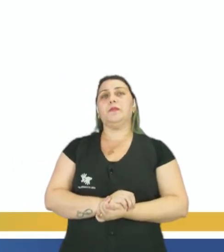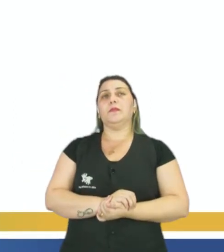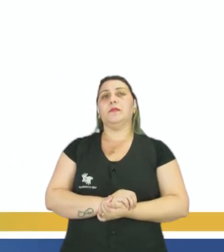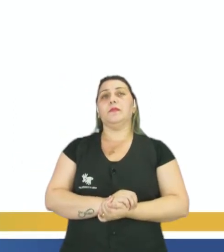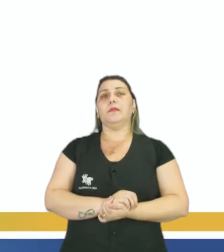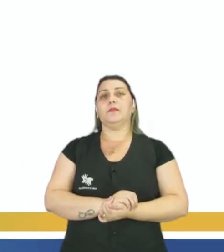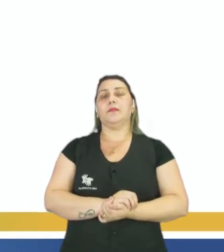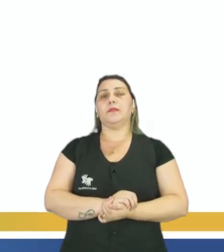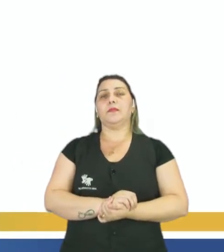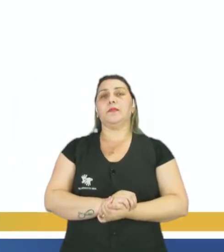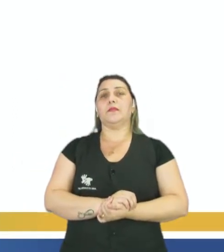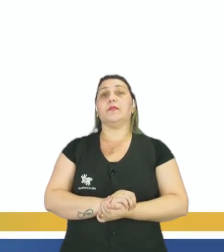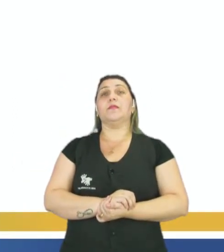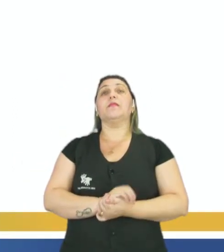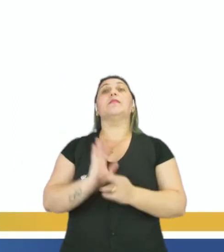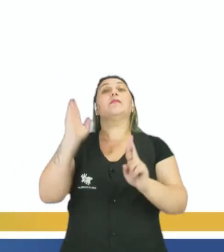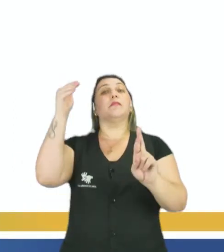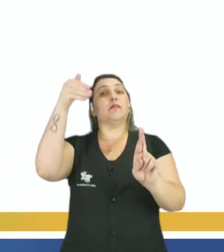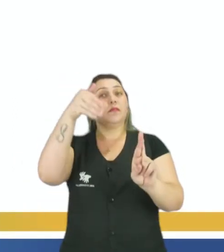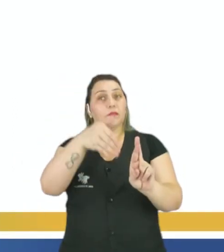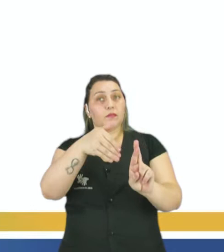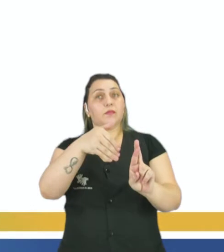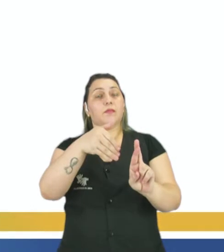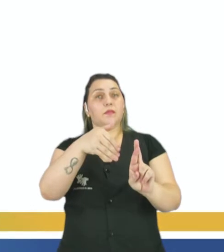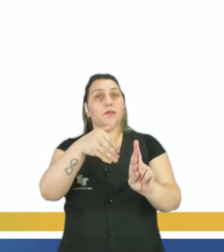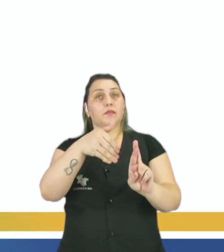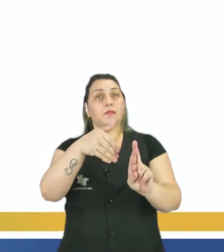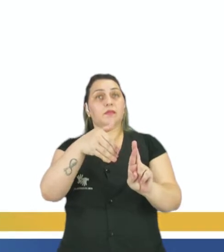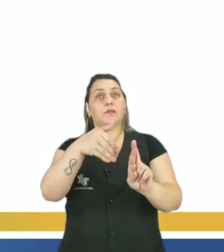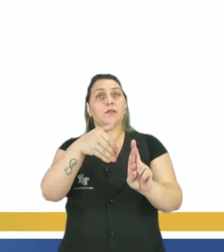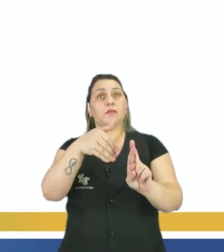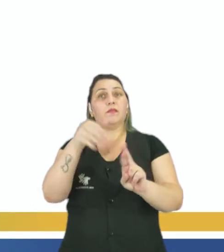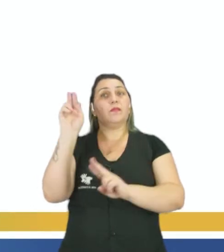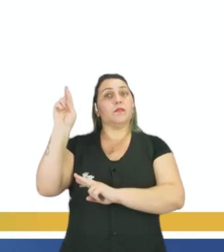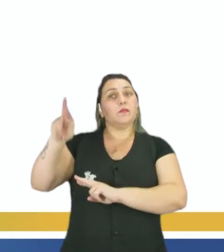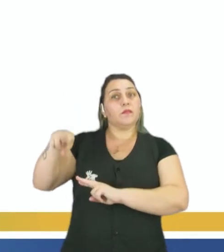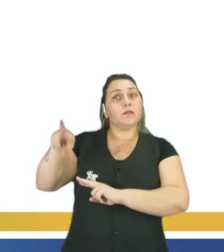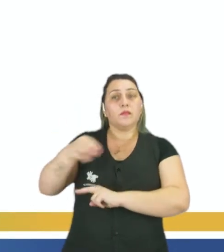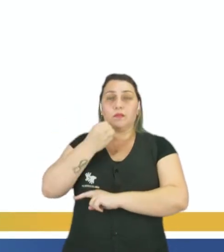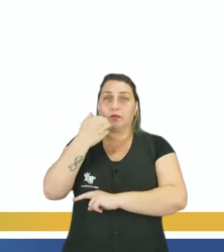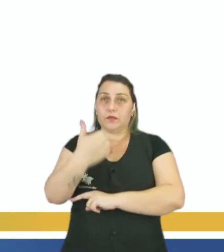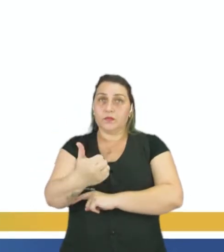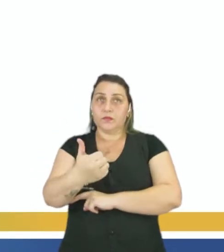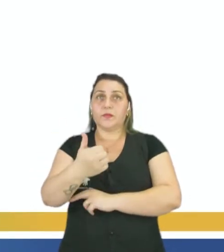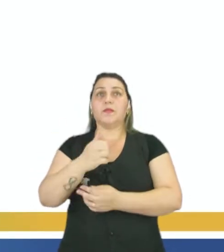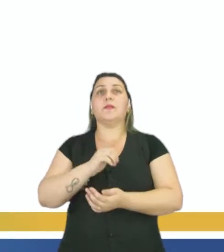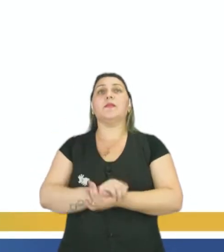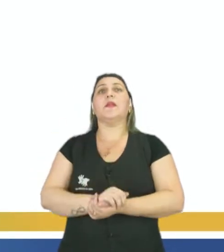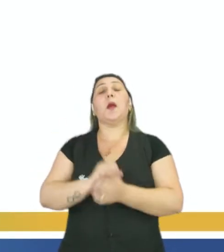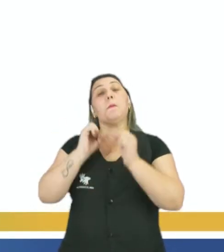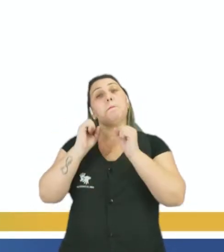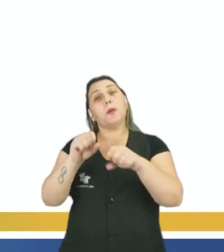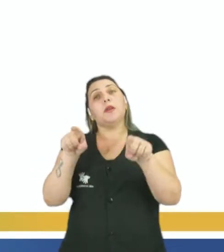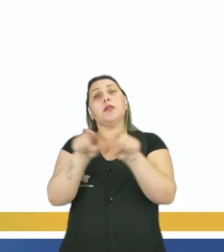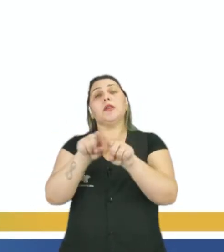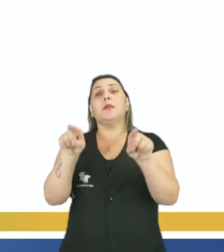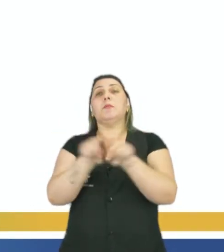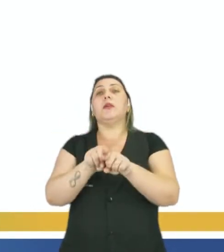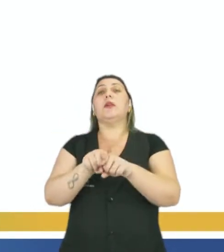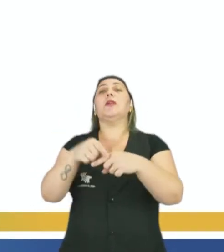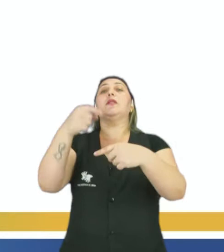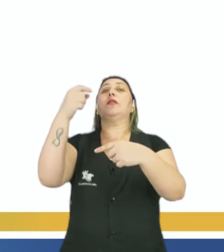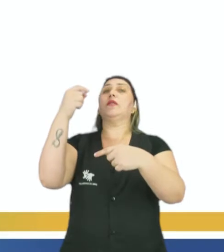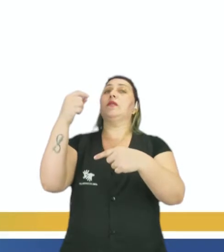Então isso aí é a representatividade de uma razão. Tudo bem? Pode ser também dada